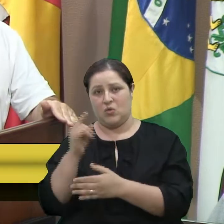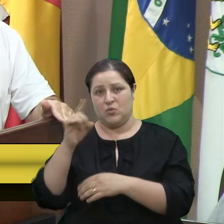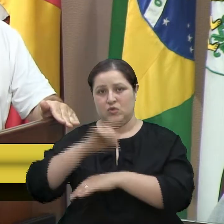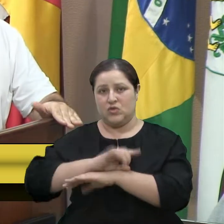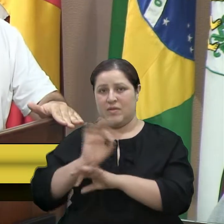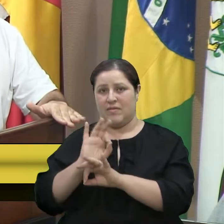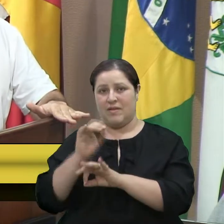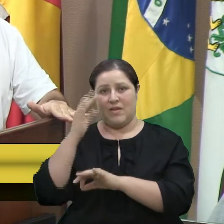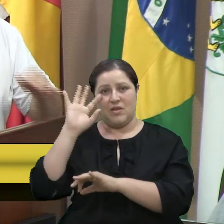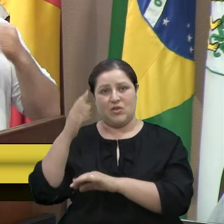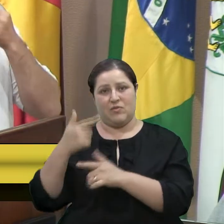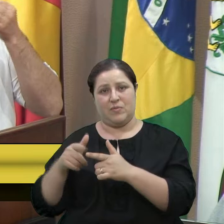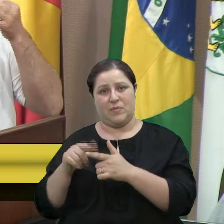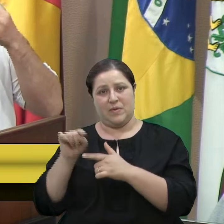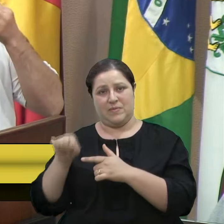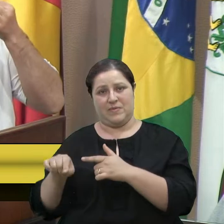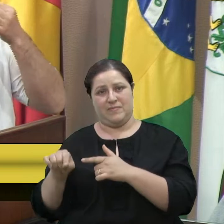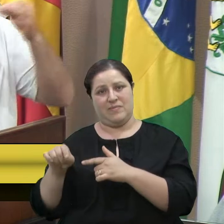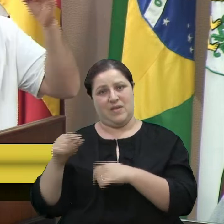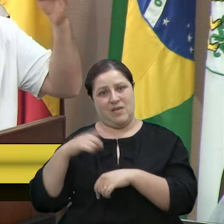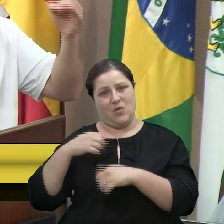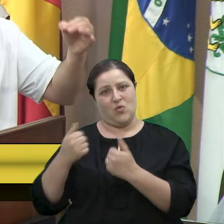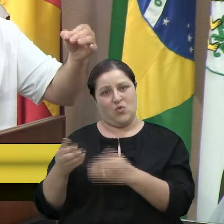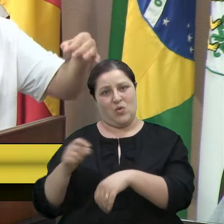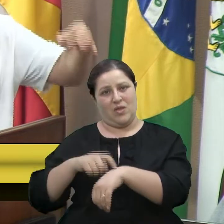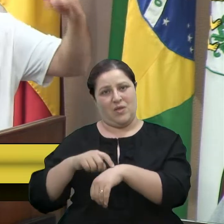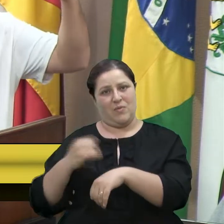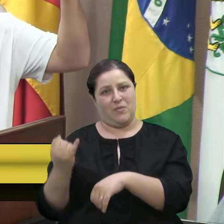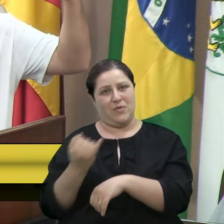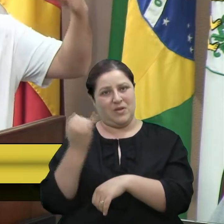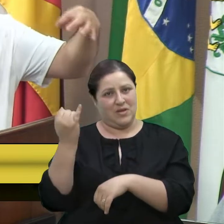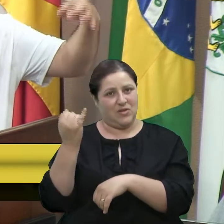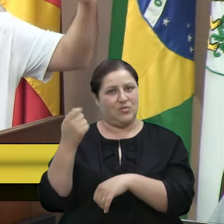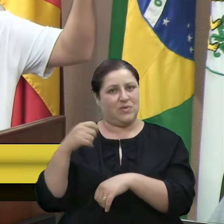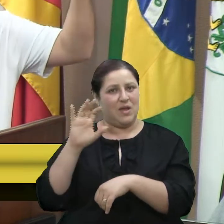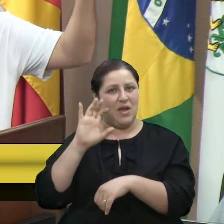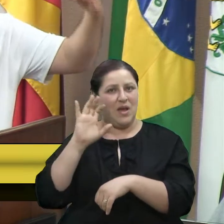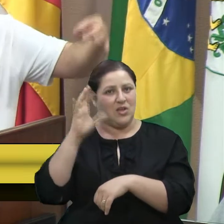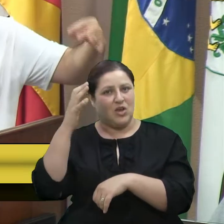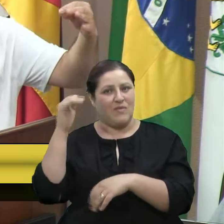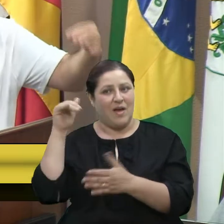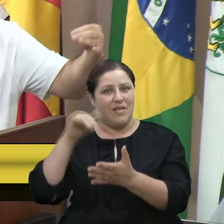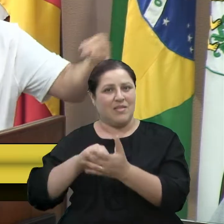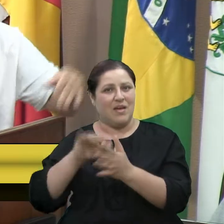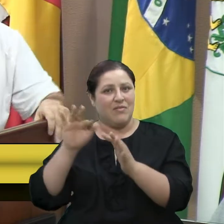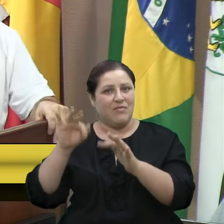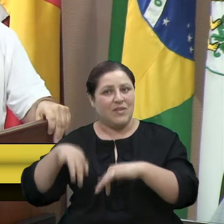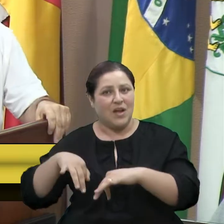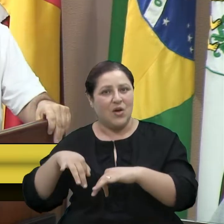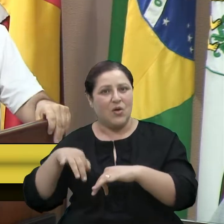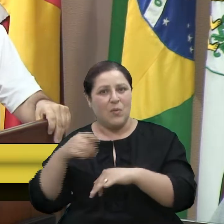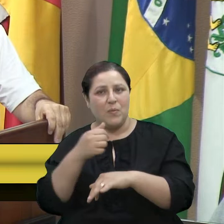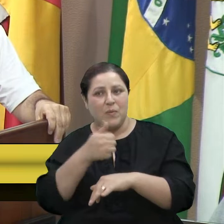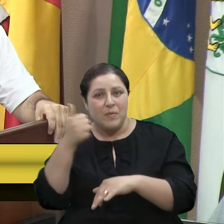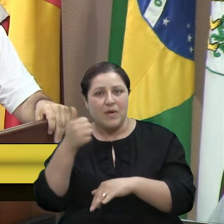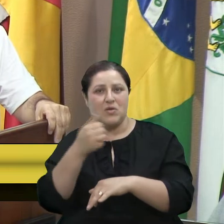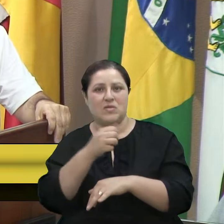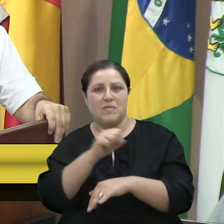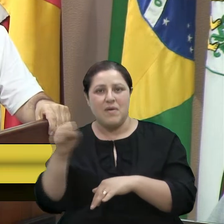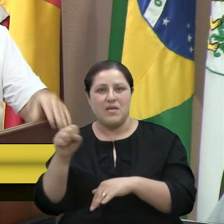situação. E eu dou um prazo que eu acho importante, tem que ser resolvido até o final do primeiro semestre de